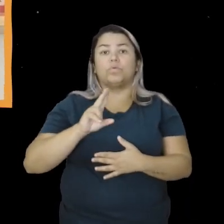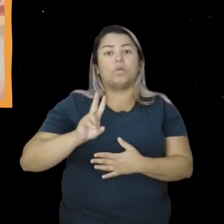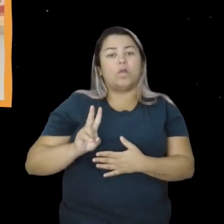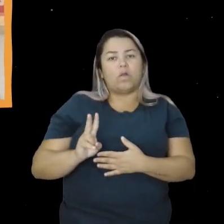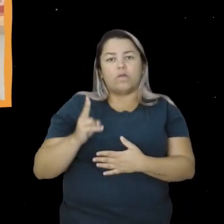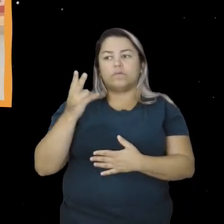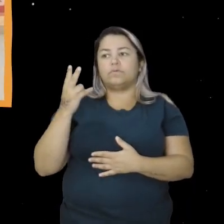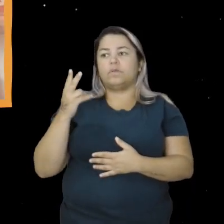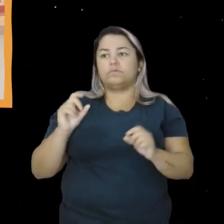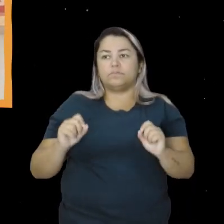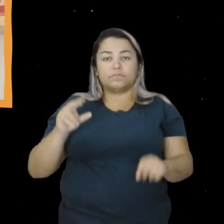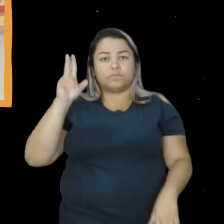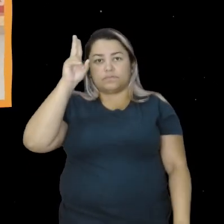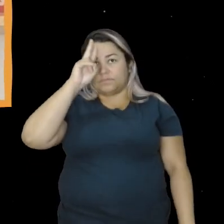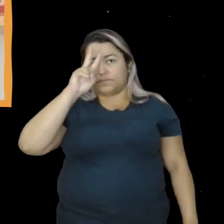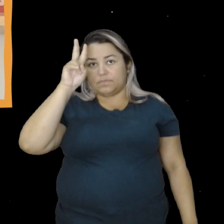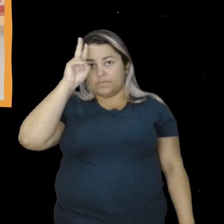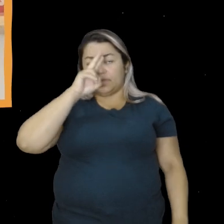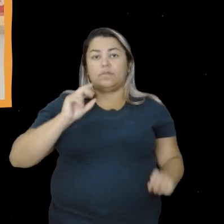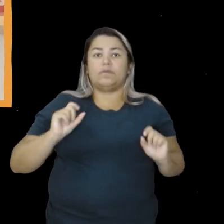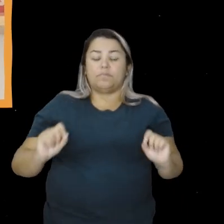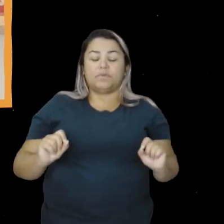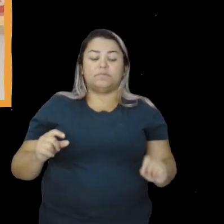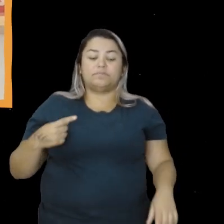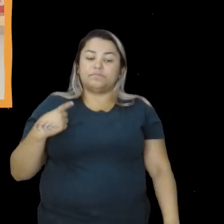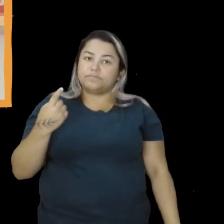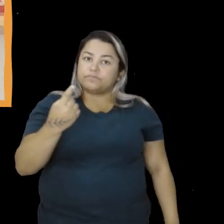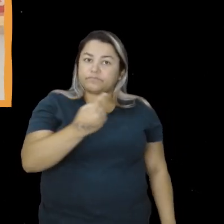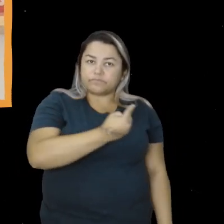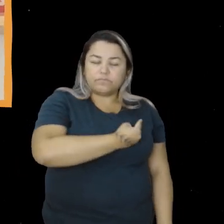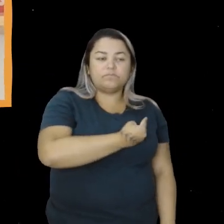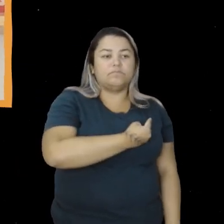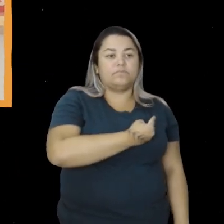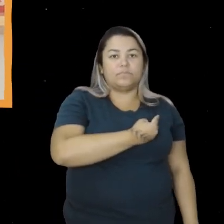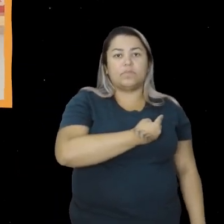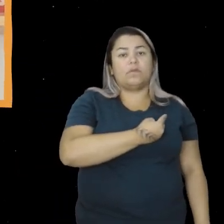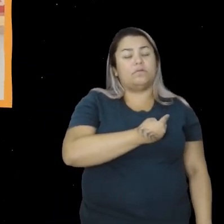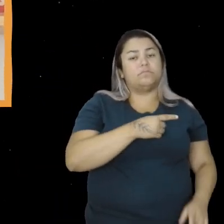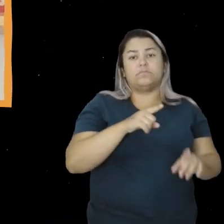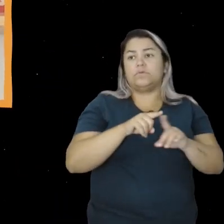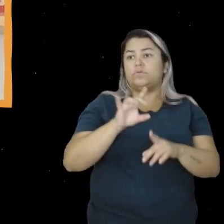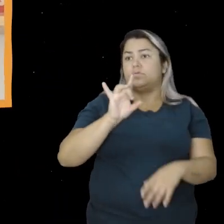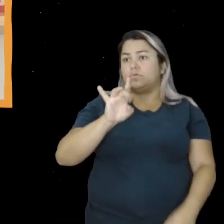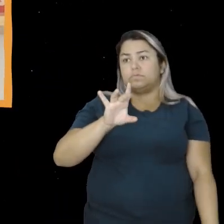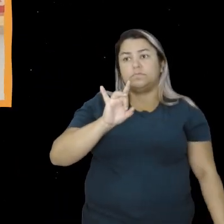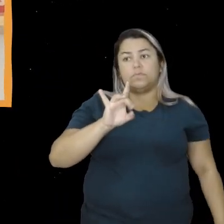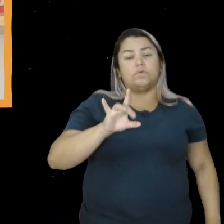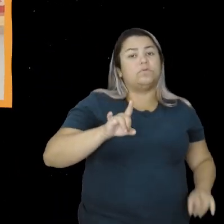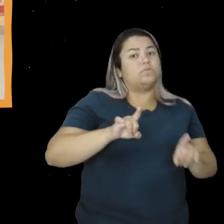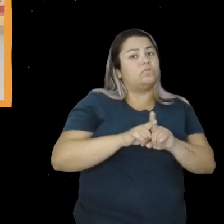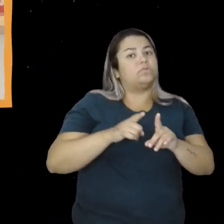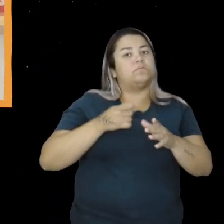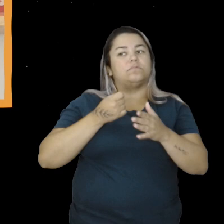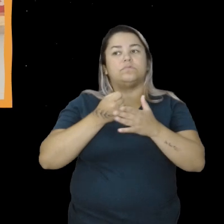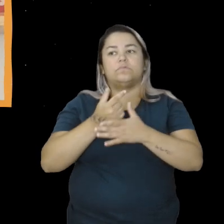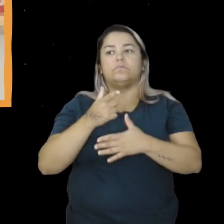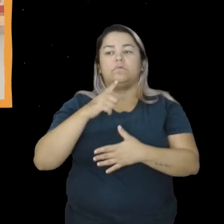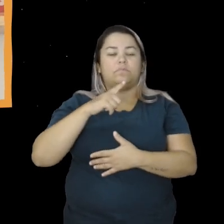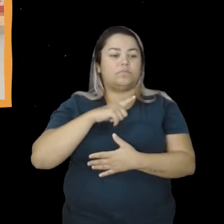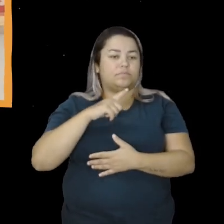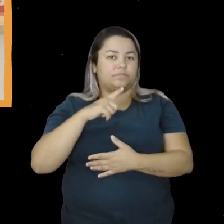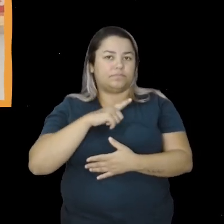ele historicamente coloca pra gente esse lugar, que não é só a periferia do capitalismo, porque estamos em países do